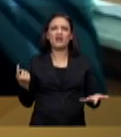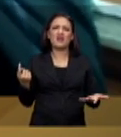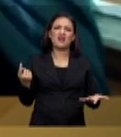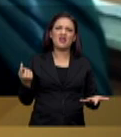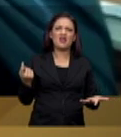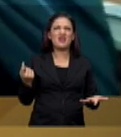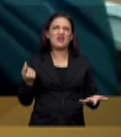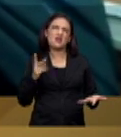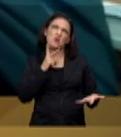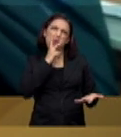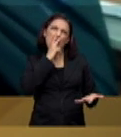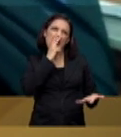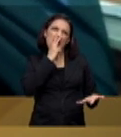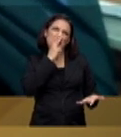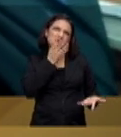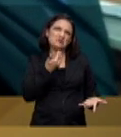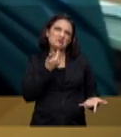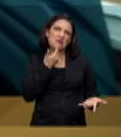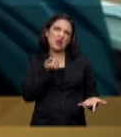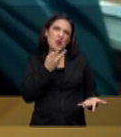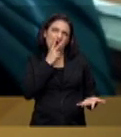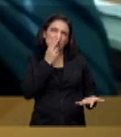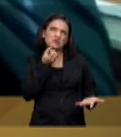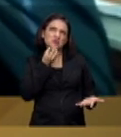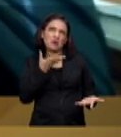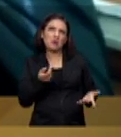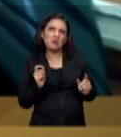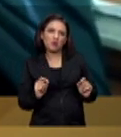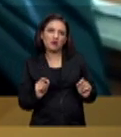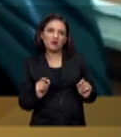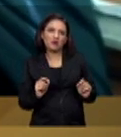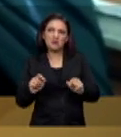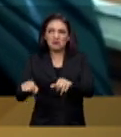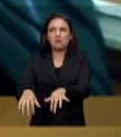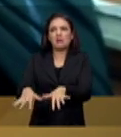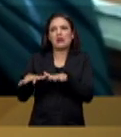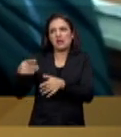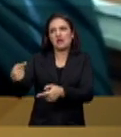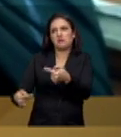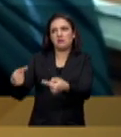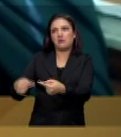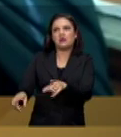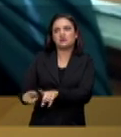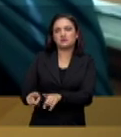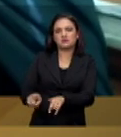seria interessante a manifestação do plenário,